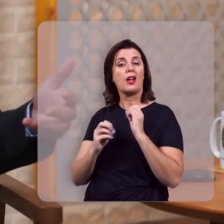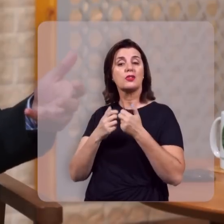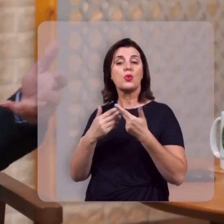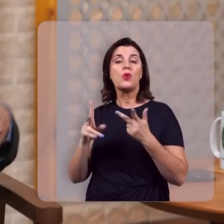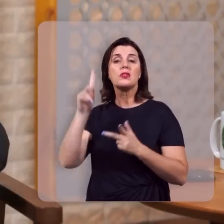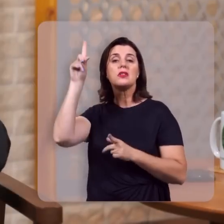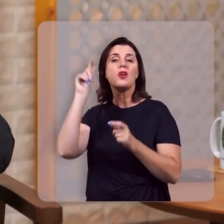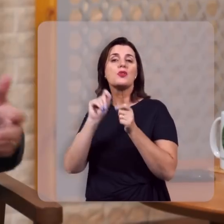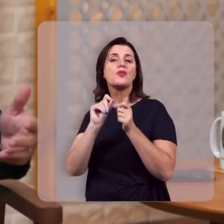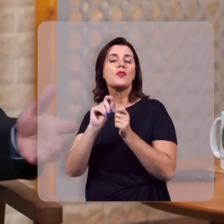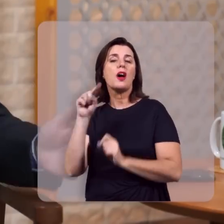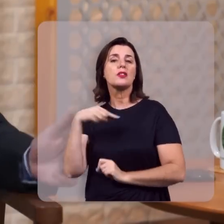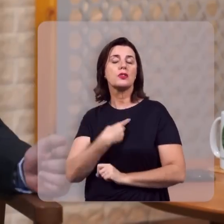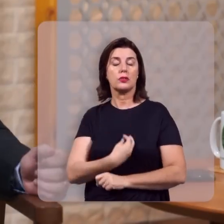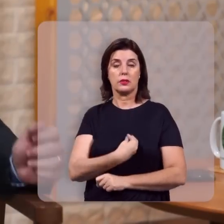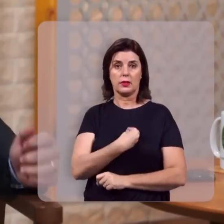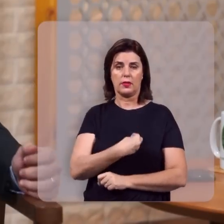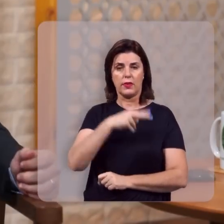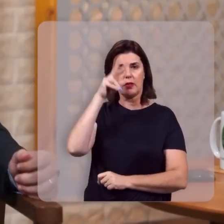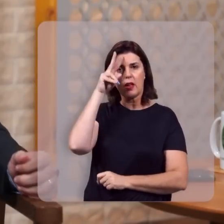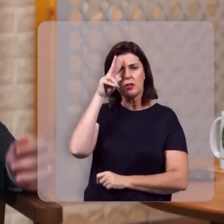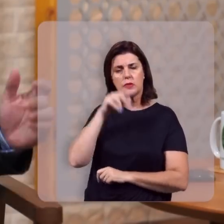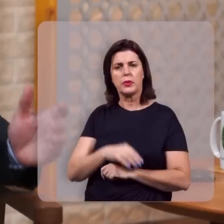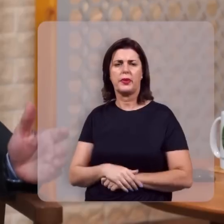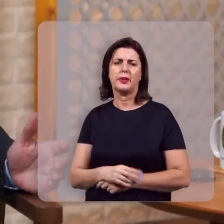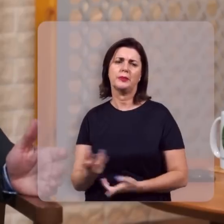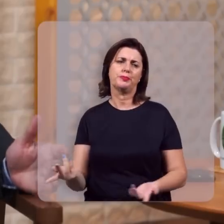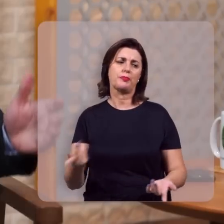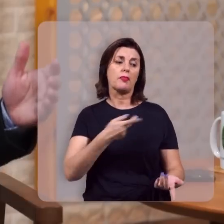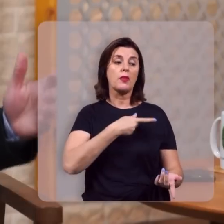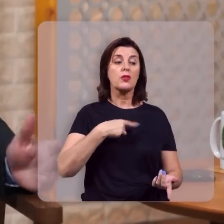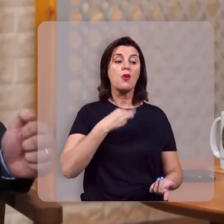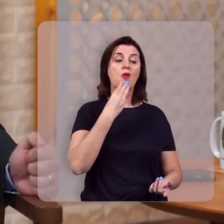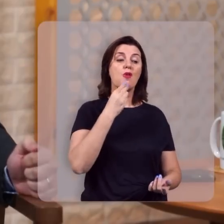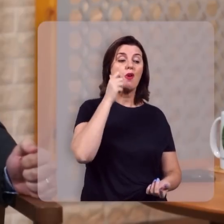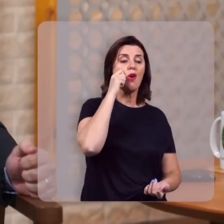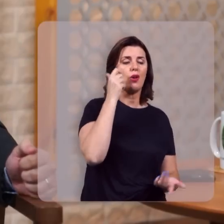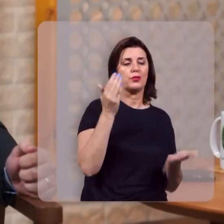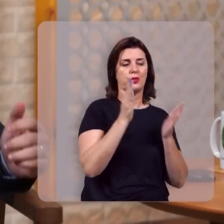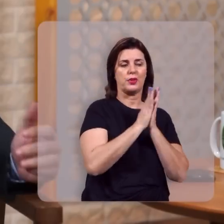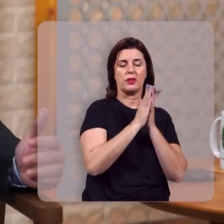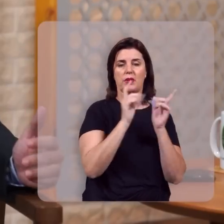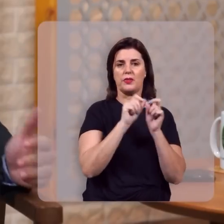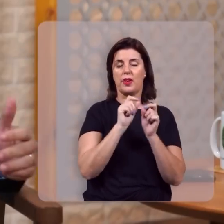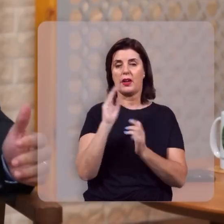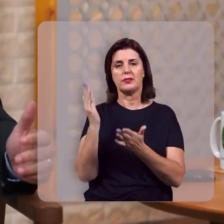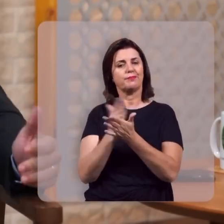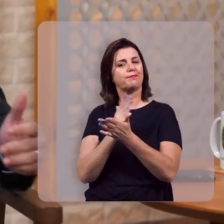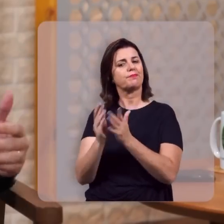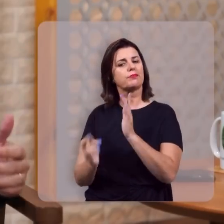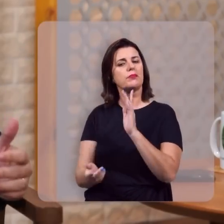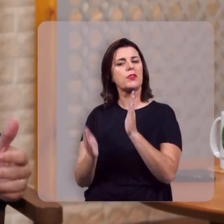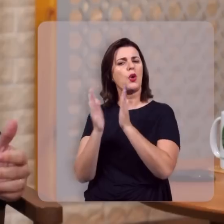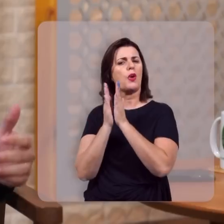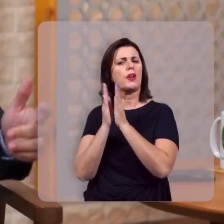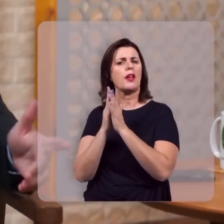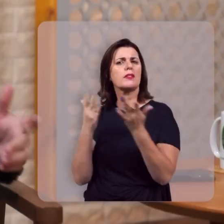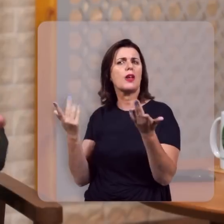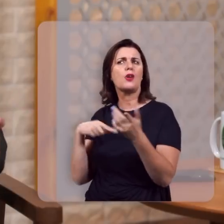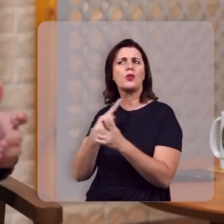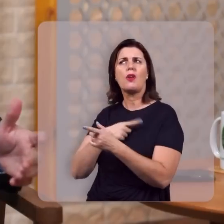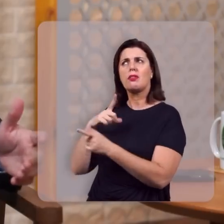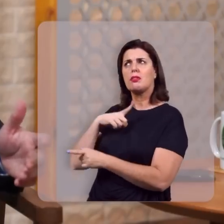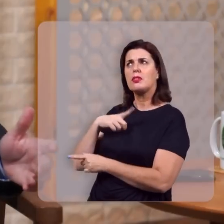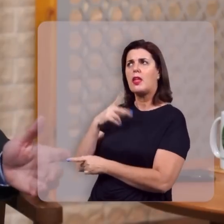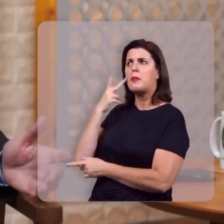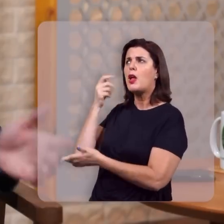Ele está fazendo na nossa vida e na nossa história. Porque, pastor Roster, é isso que a oração faz. Muitas vezes a gente acha que a oração é a